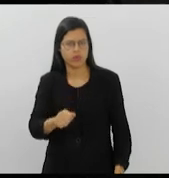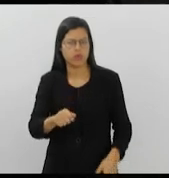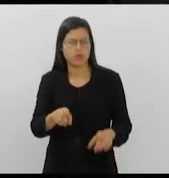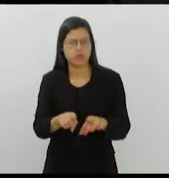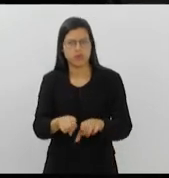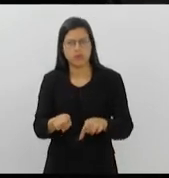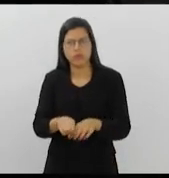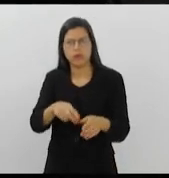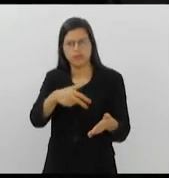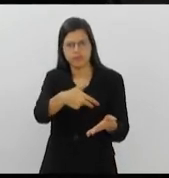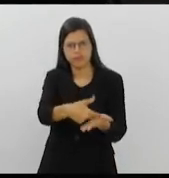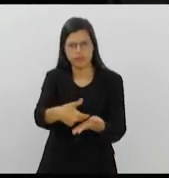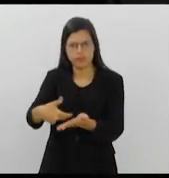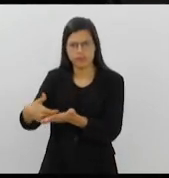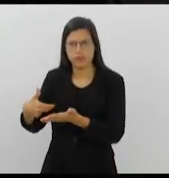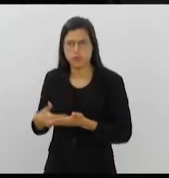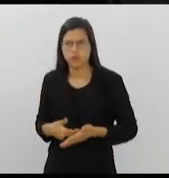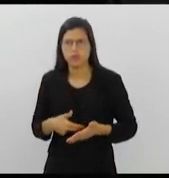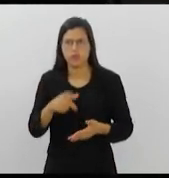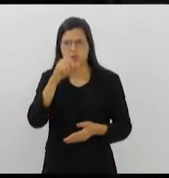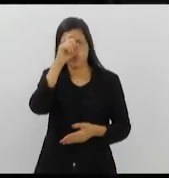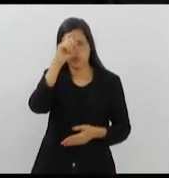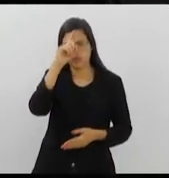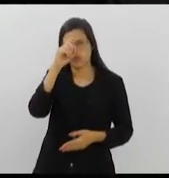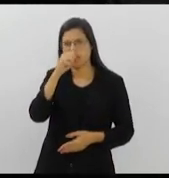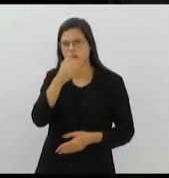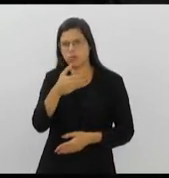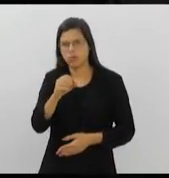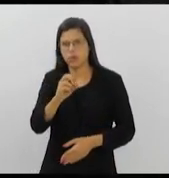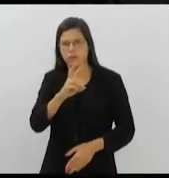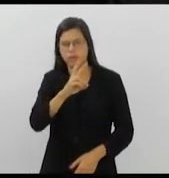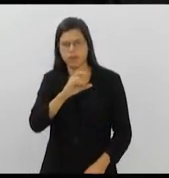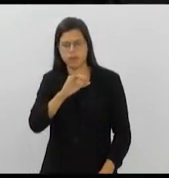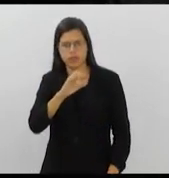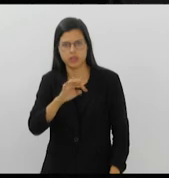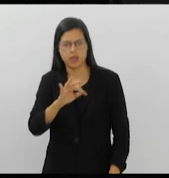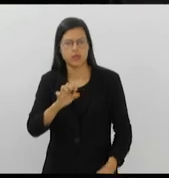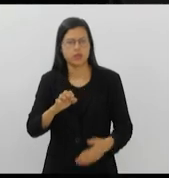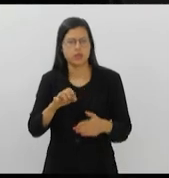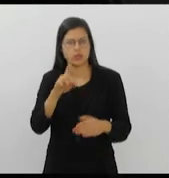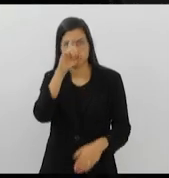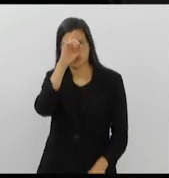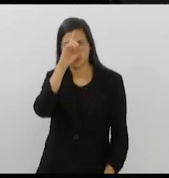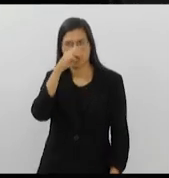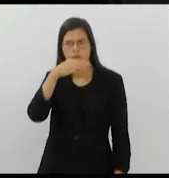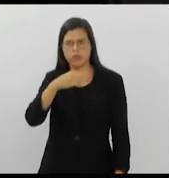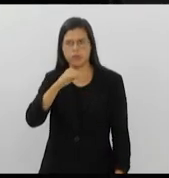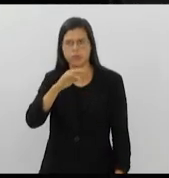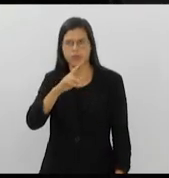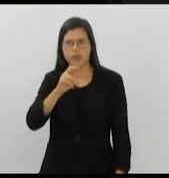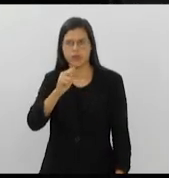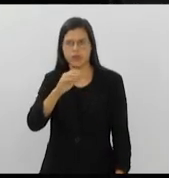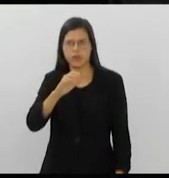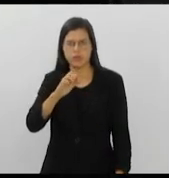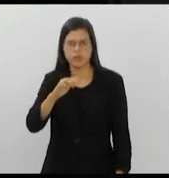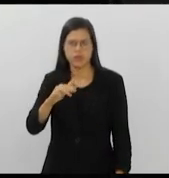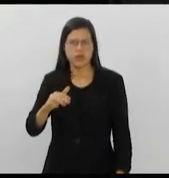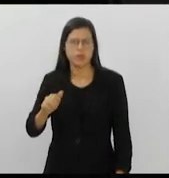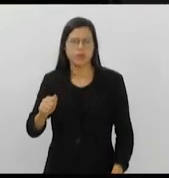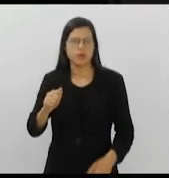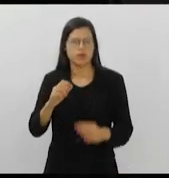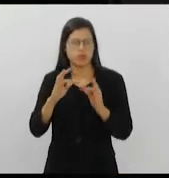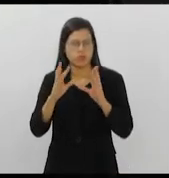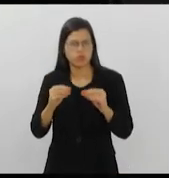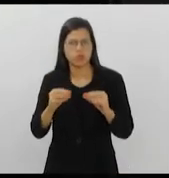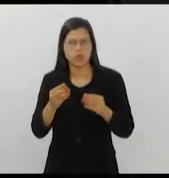Hospital São José do Havaí, do Hospital São Vicente de Paulo, do Hospital de Miracema, são todos filantrópicos, que atendem a